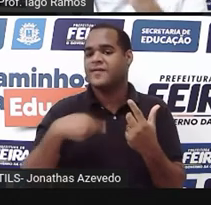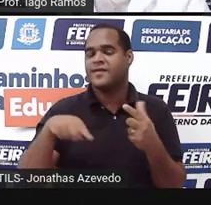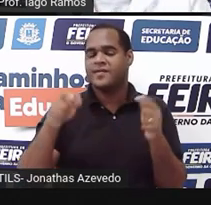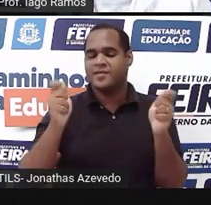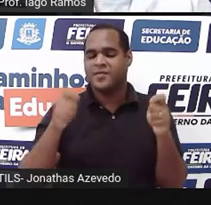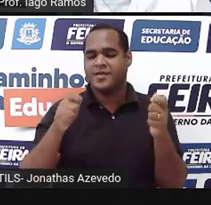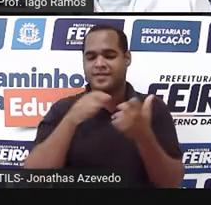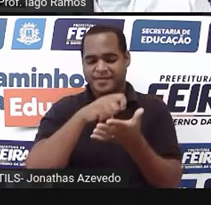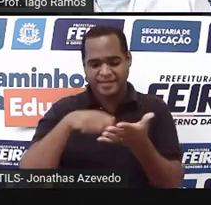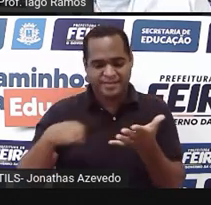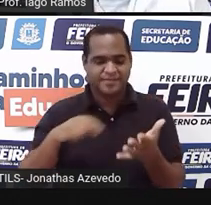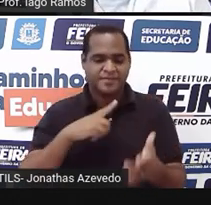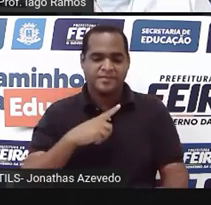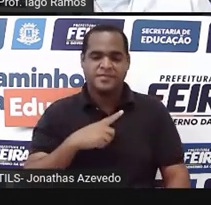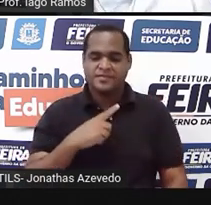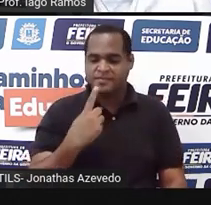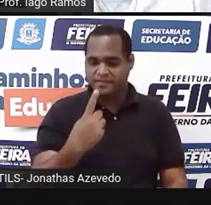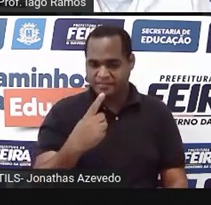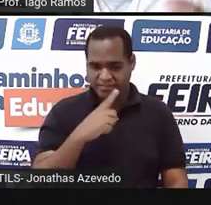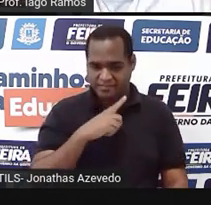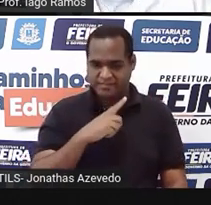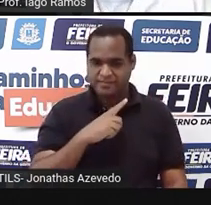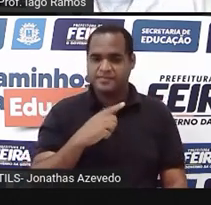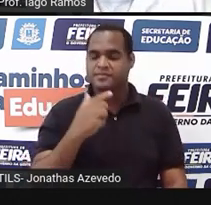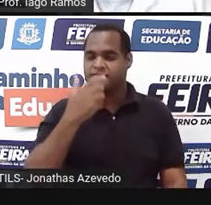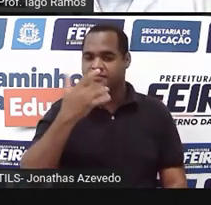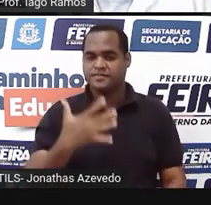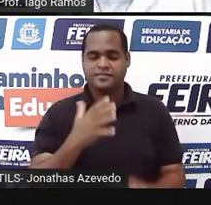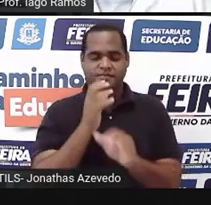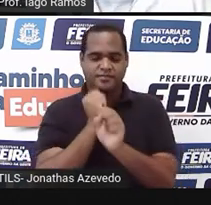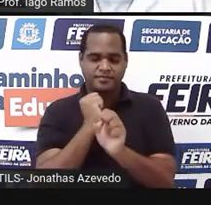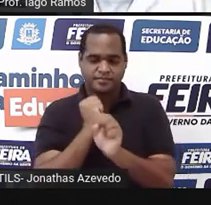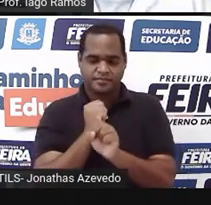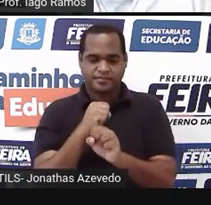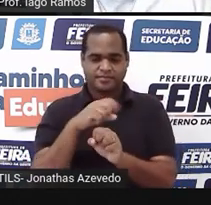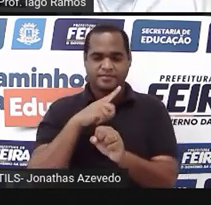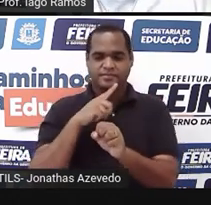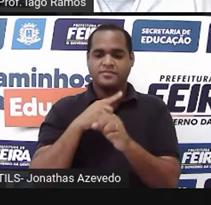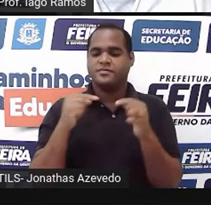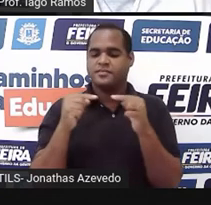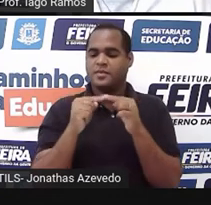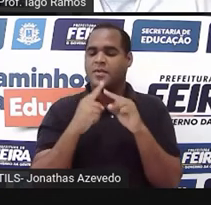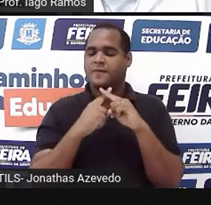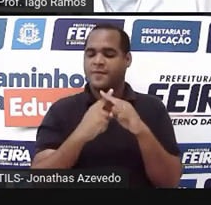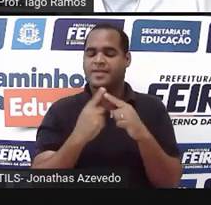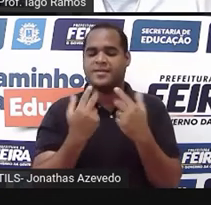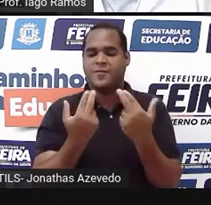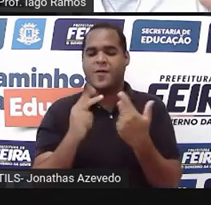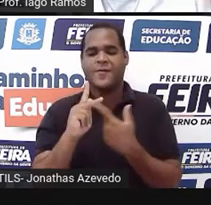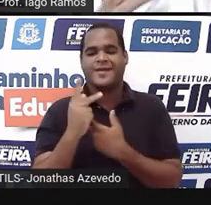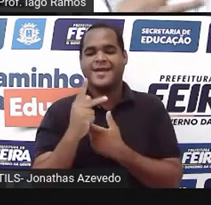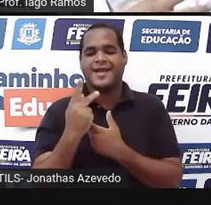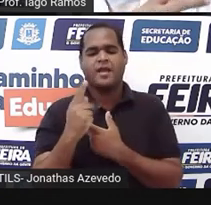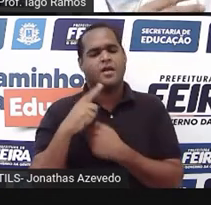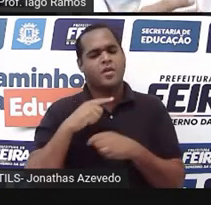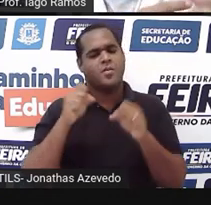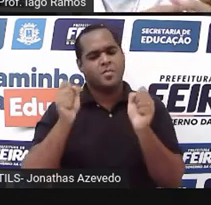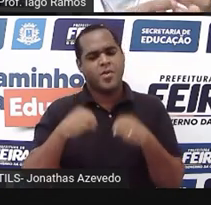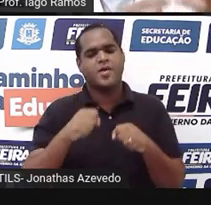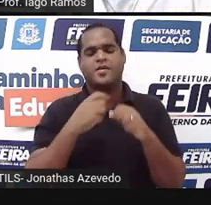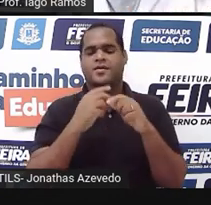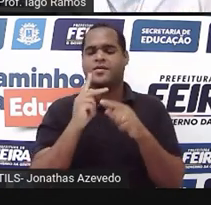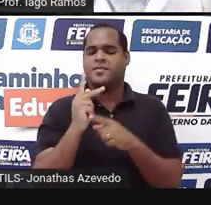pode escrever essa coisa uma vez tá eu tô somando duas coisas essas duas coisas têm vezes H Então posso usar apenas uma